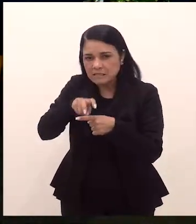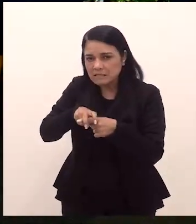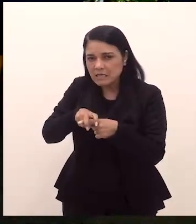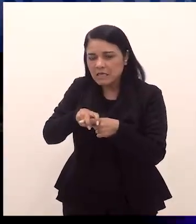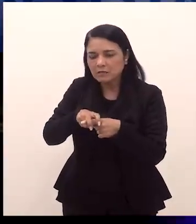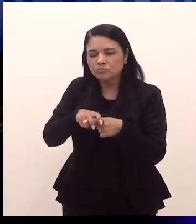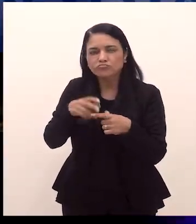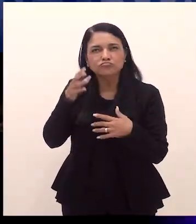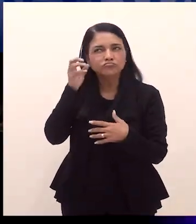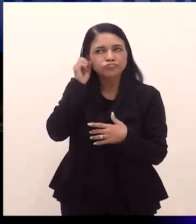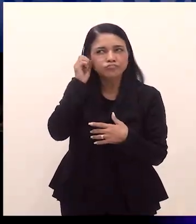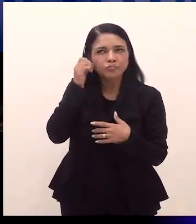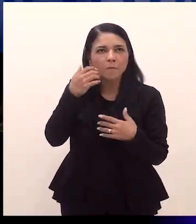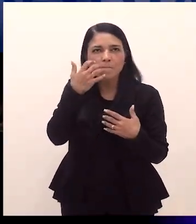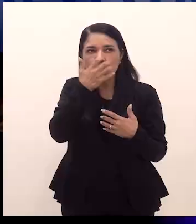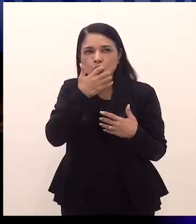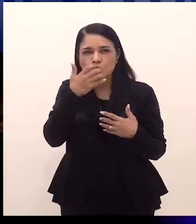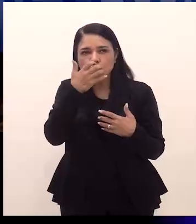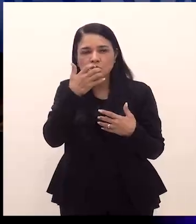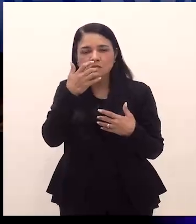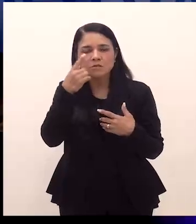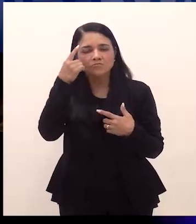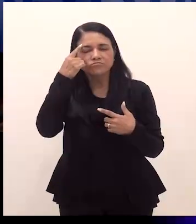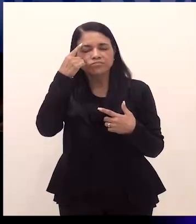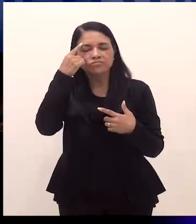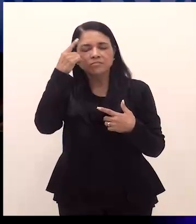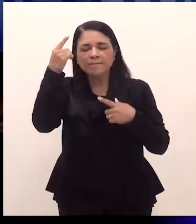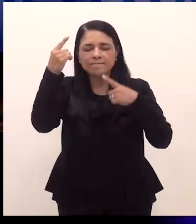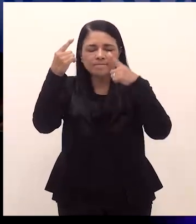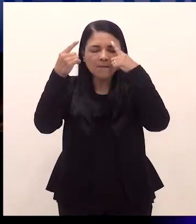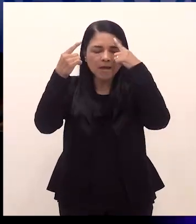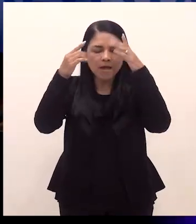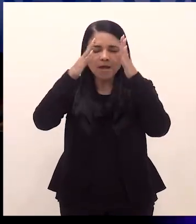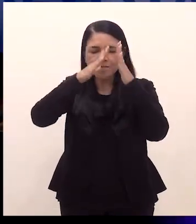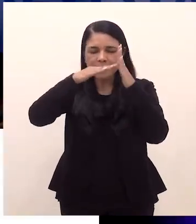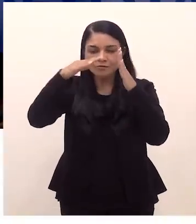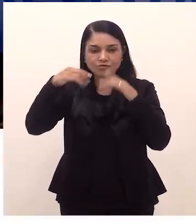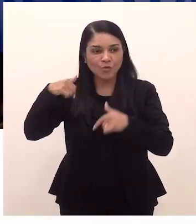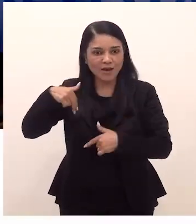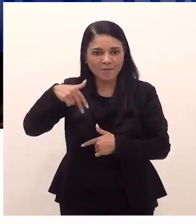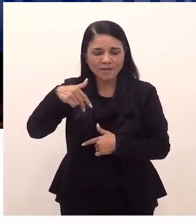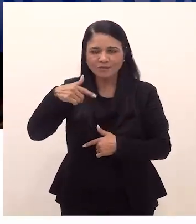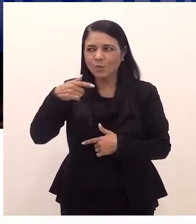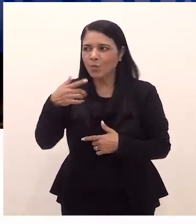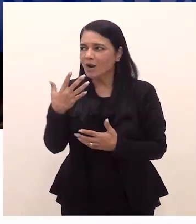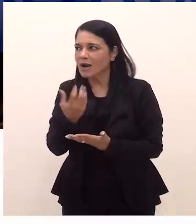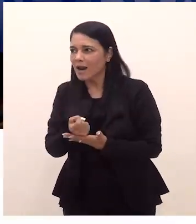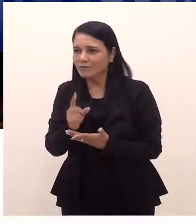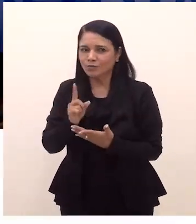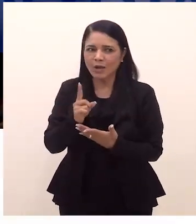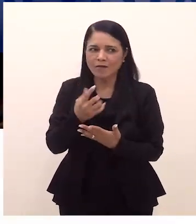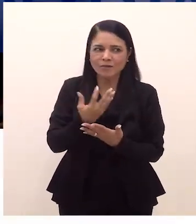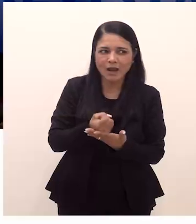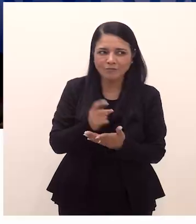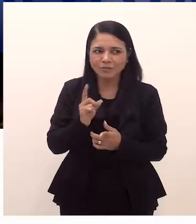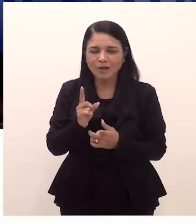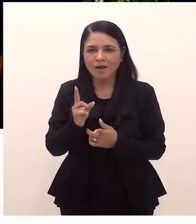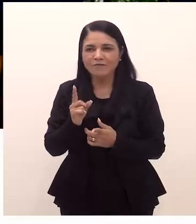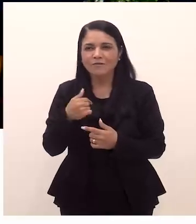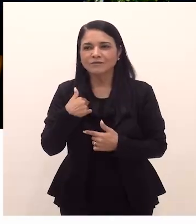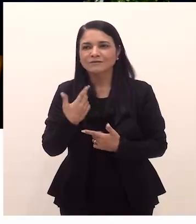vezes passa também eu estou caminhando e a melodia invade a cabeça. Aí eu fico, ai meu Deus, será que eu gravo, não gravo, presta, não